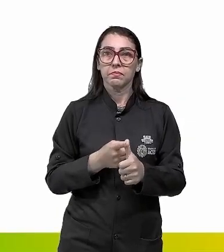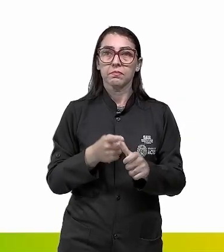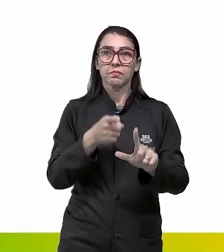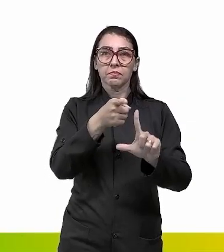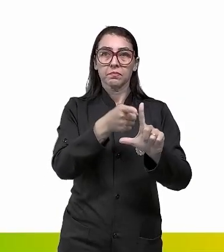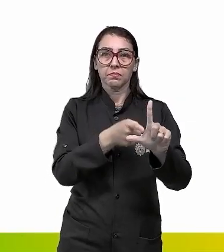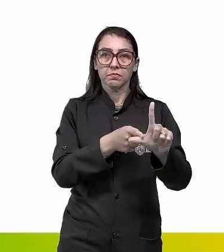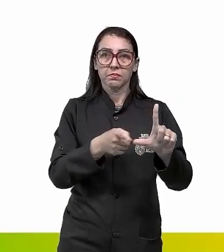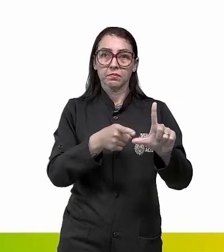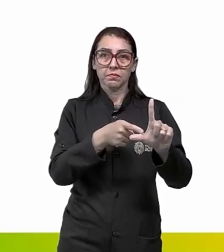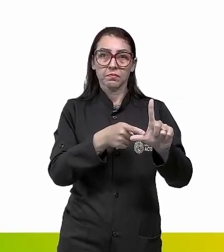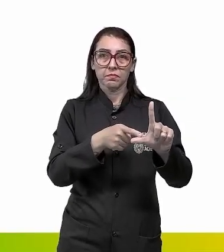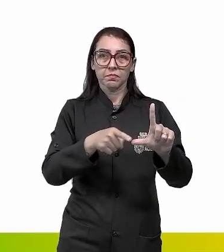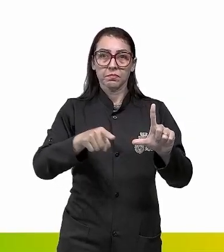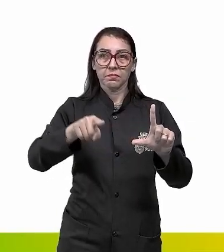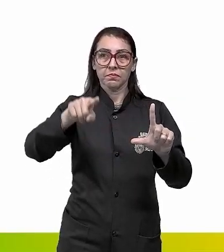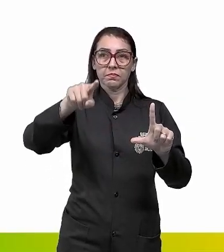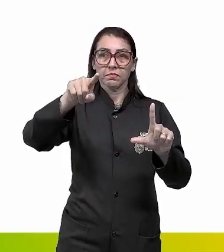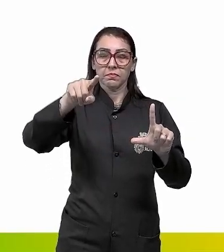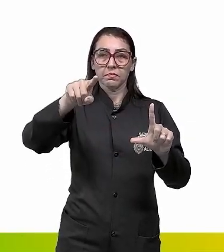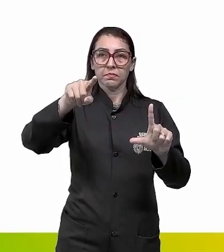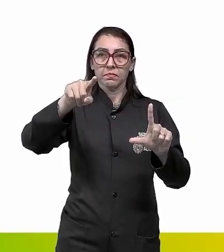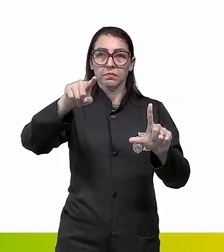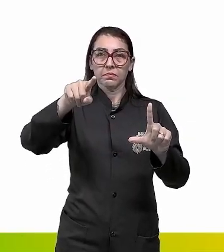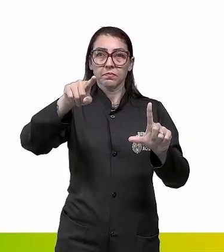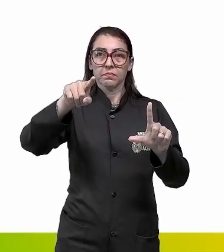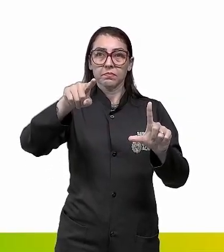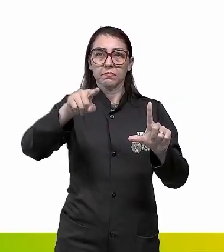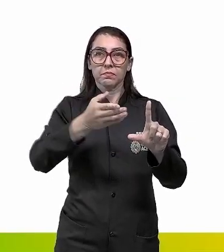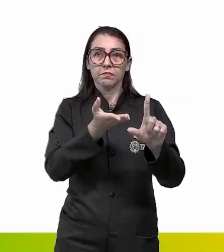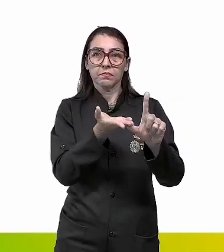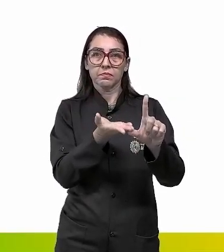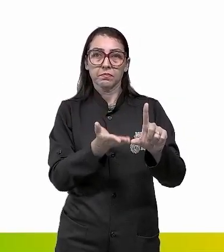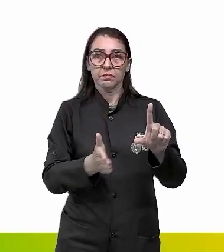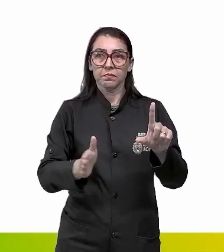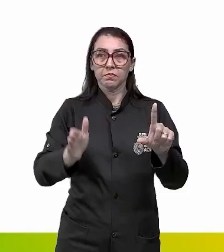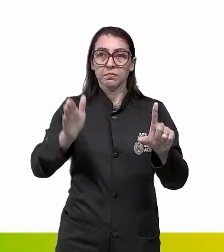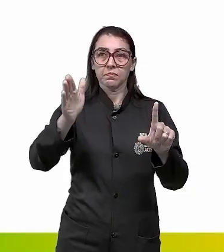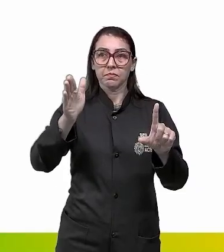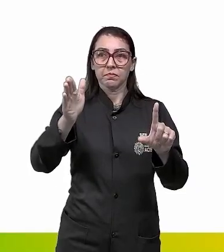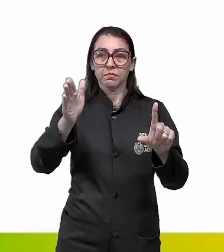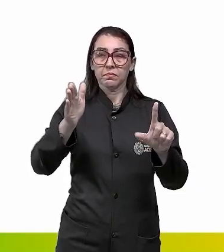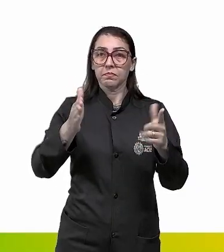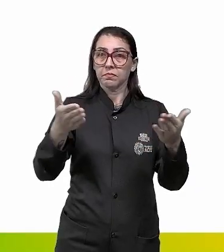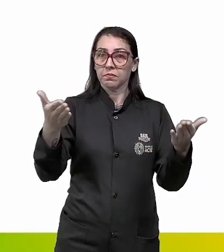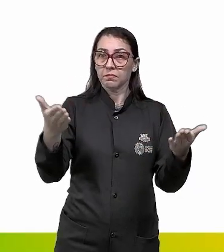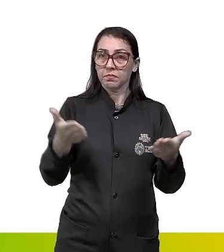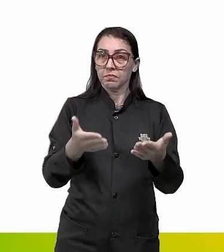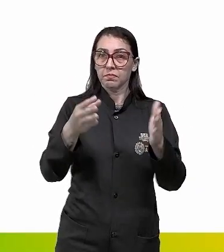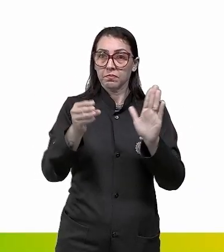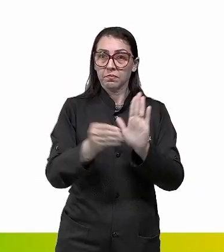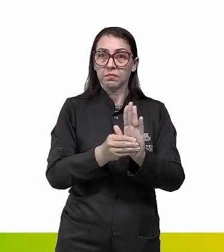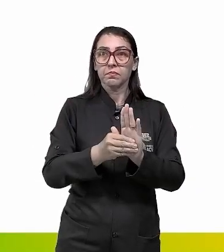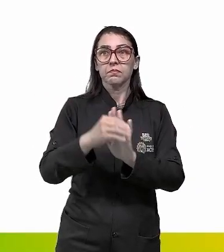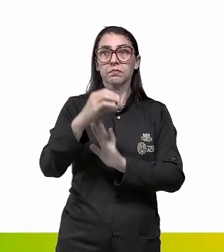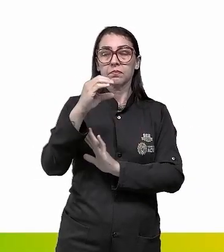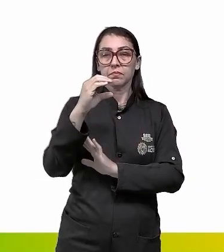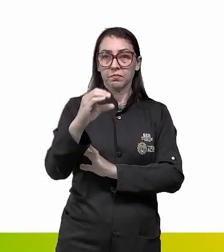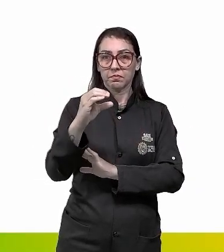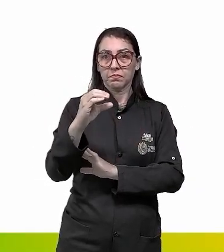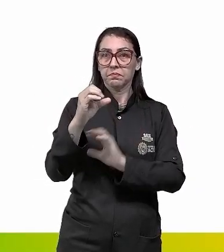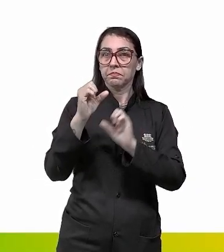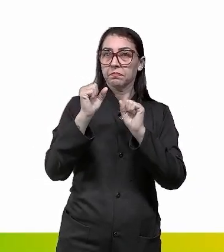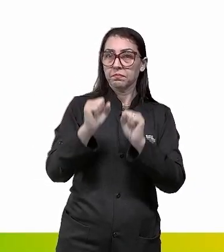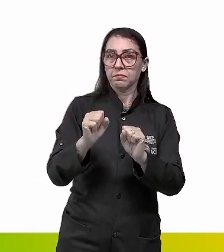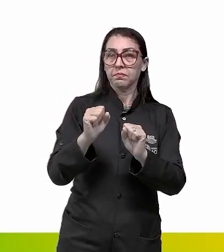assim, mais ou menos assim. Ok? Agora, quando eu adiciono c, ela pode